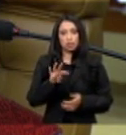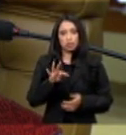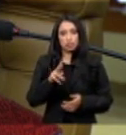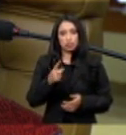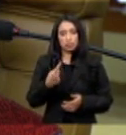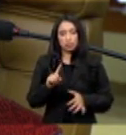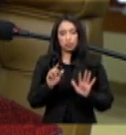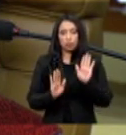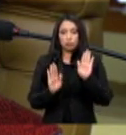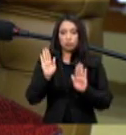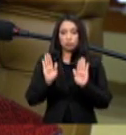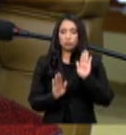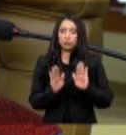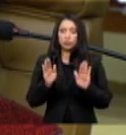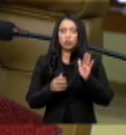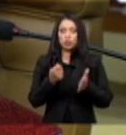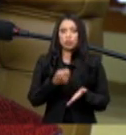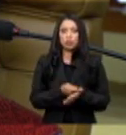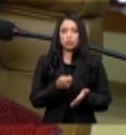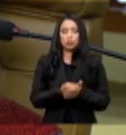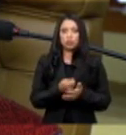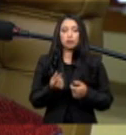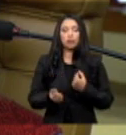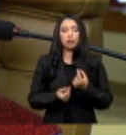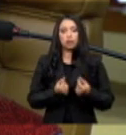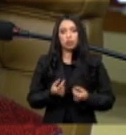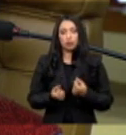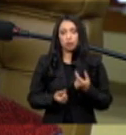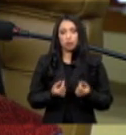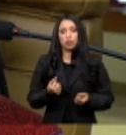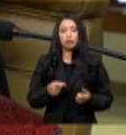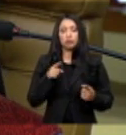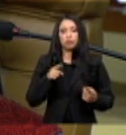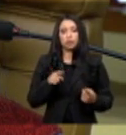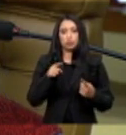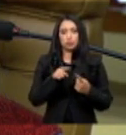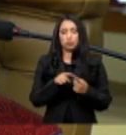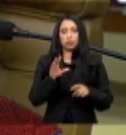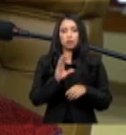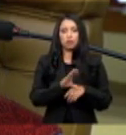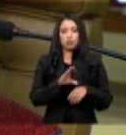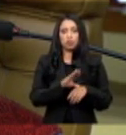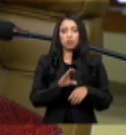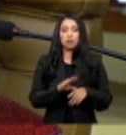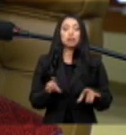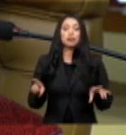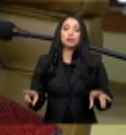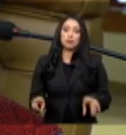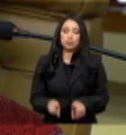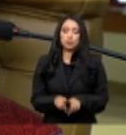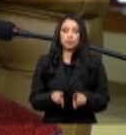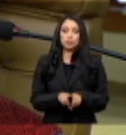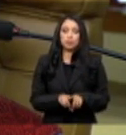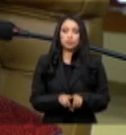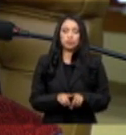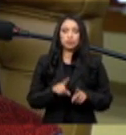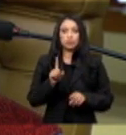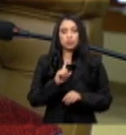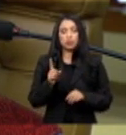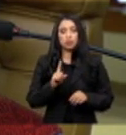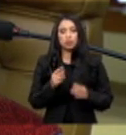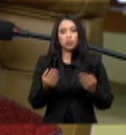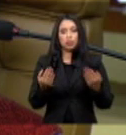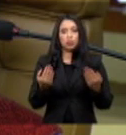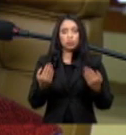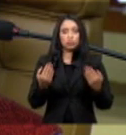obrigação contratual travestida de mero equilíbrio econômico-financeiro alteraria o objeto da concessão e ainda que não seriam compatíveis